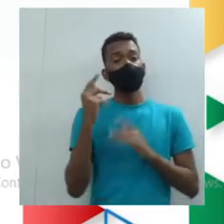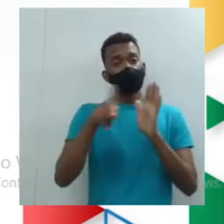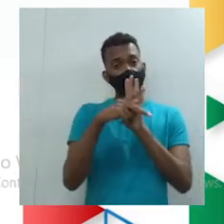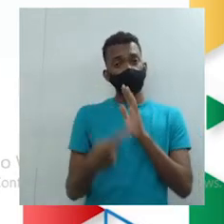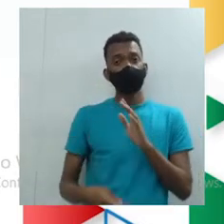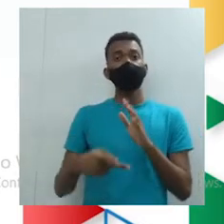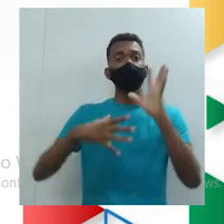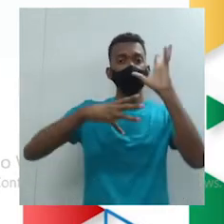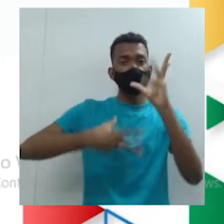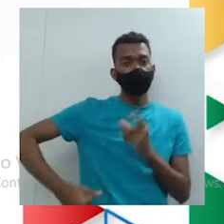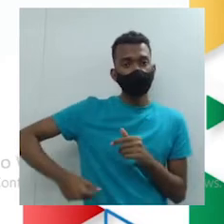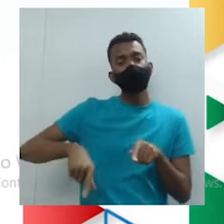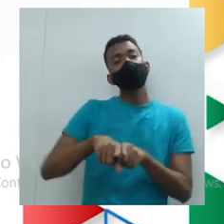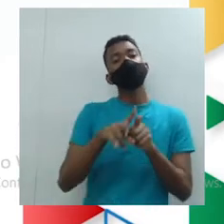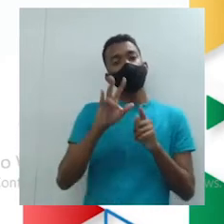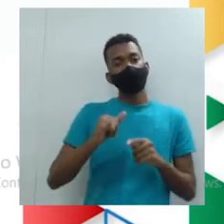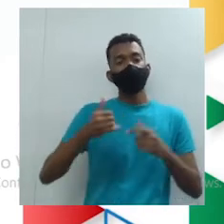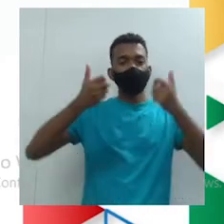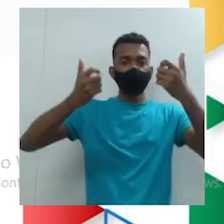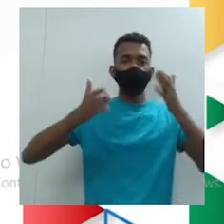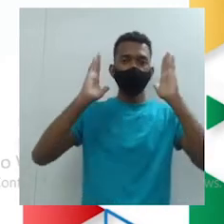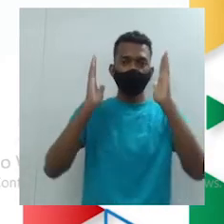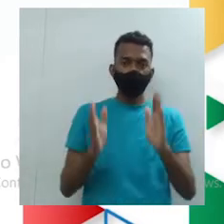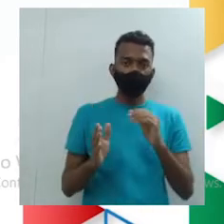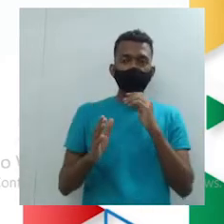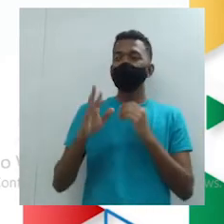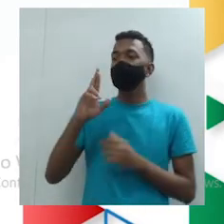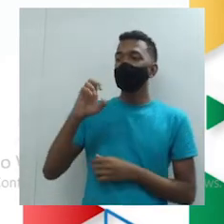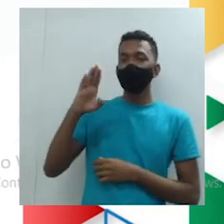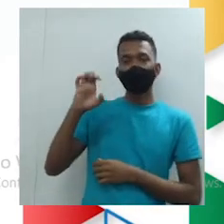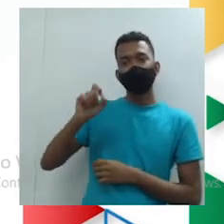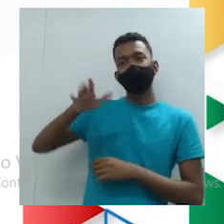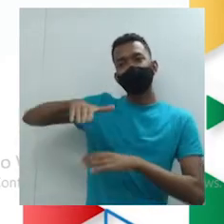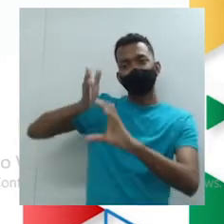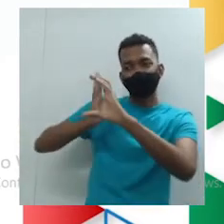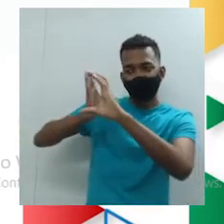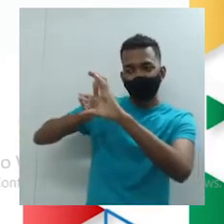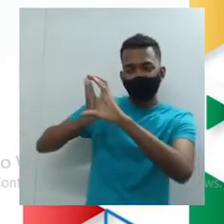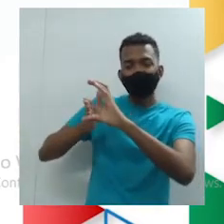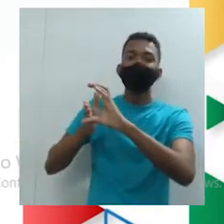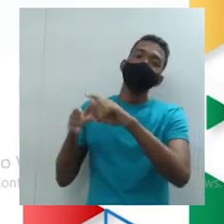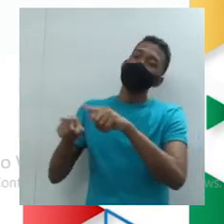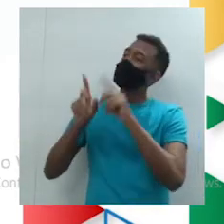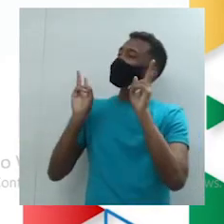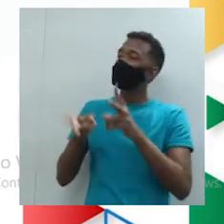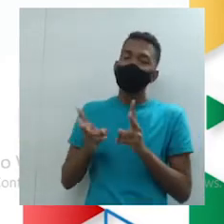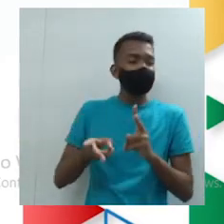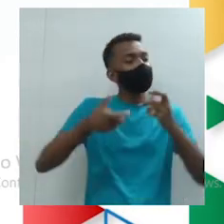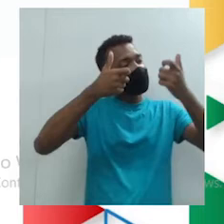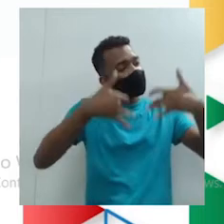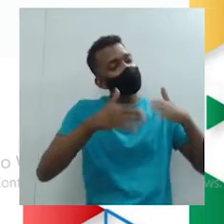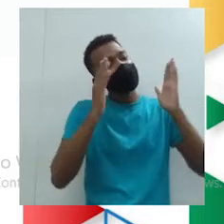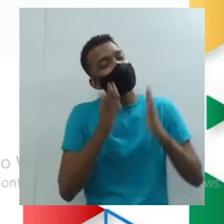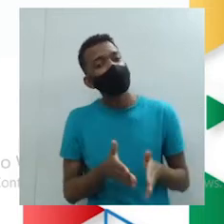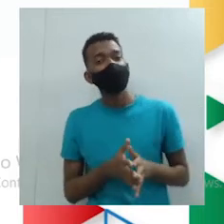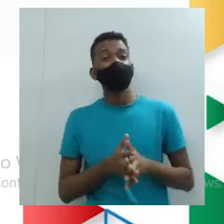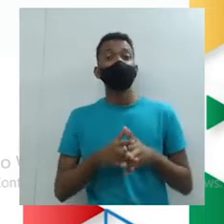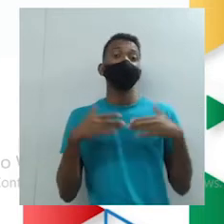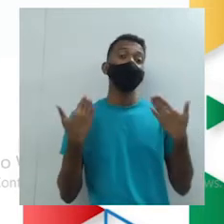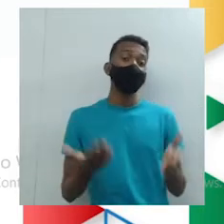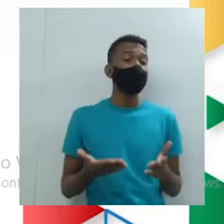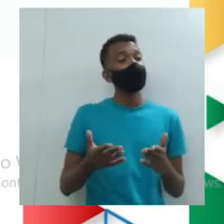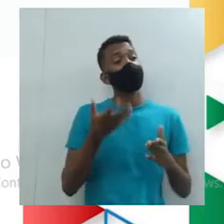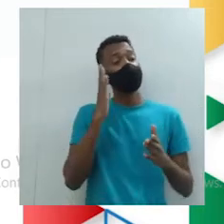qual precisamos conversar. Pronto. O professor Robson é de Carpina, daquela região, então ele sempre lembra esse aspecto. Né? E assim,